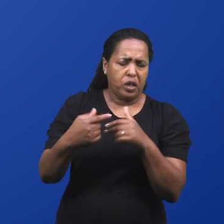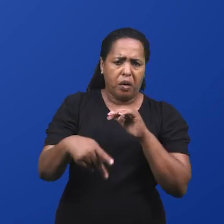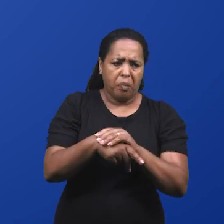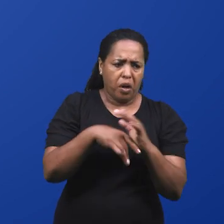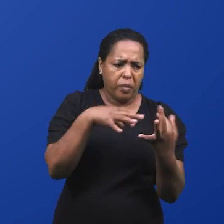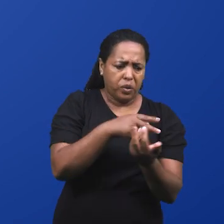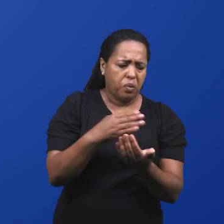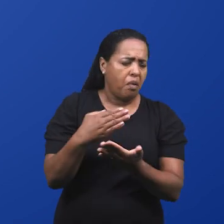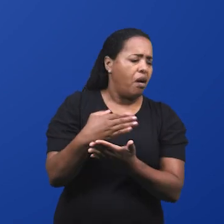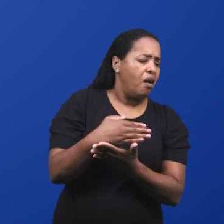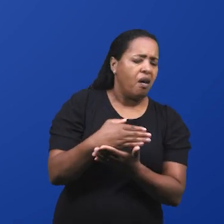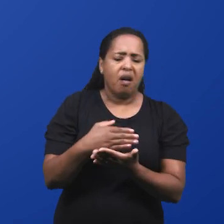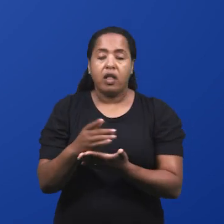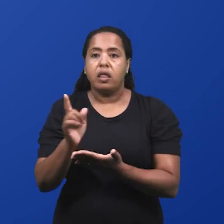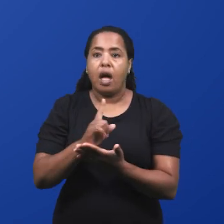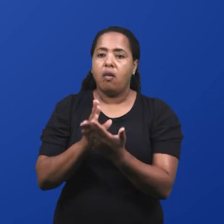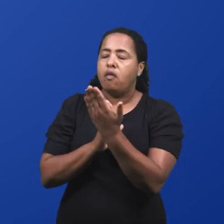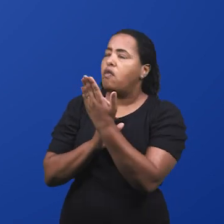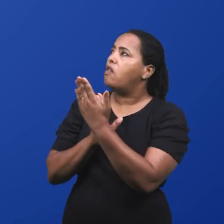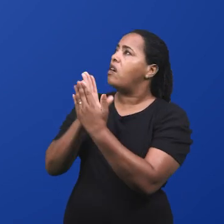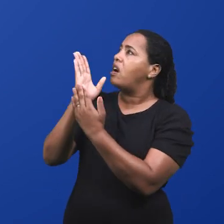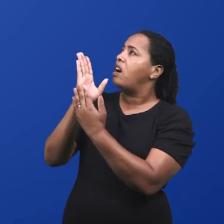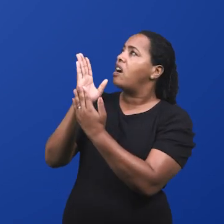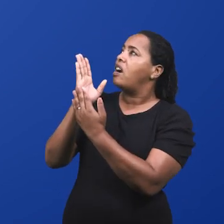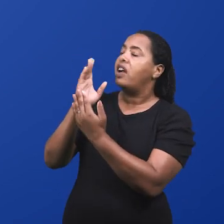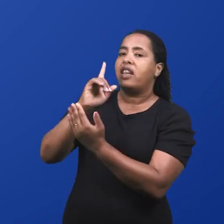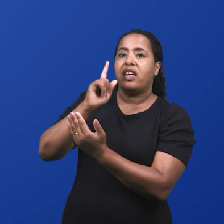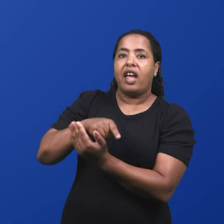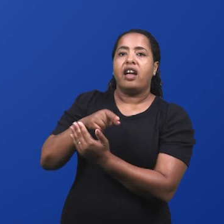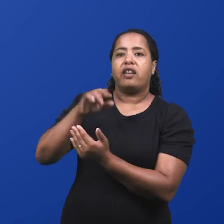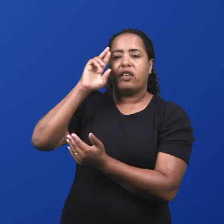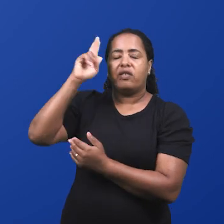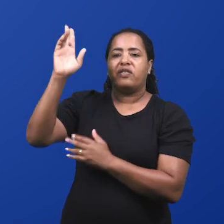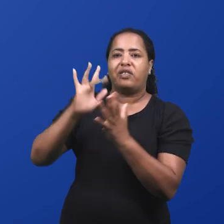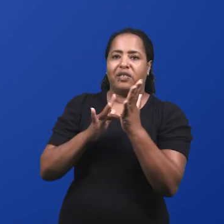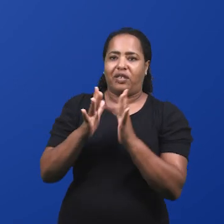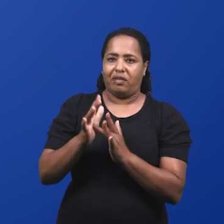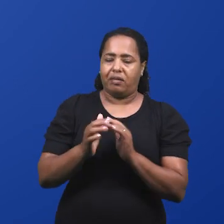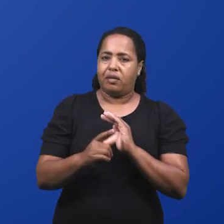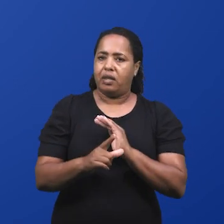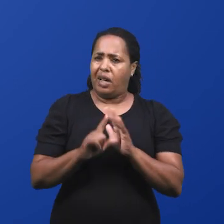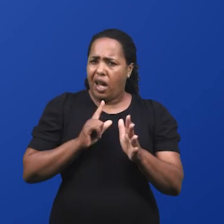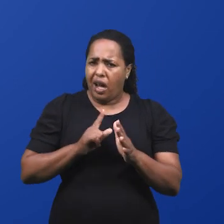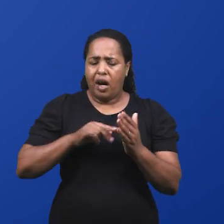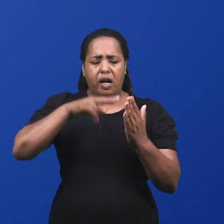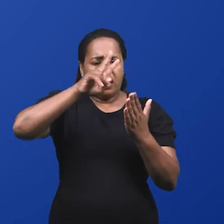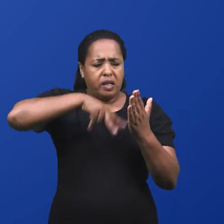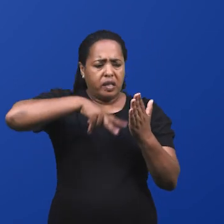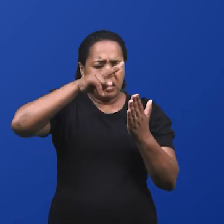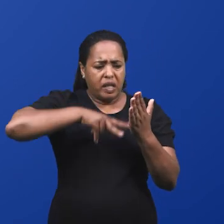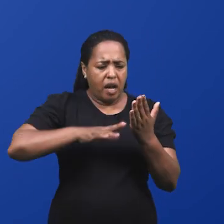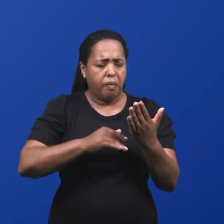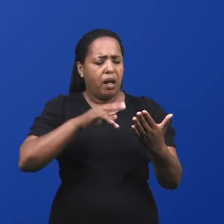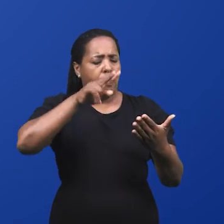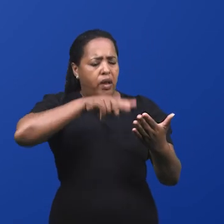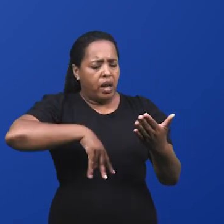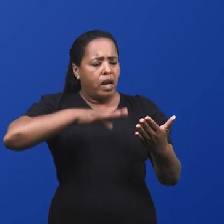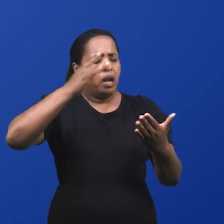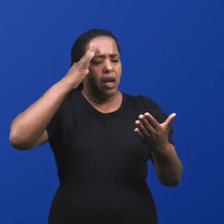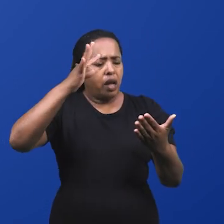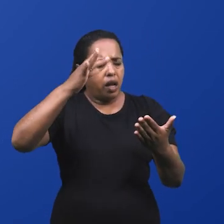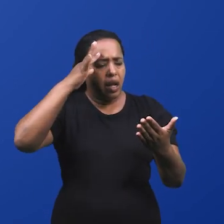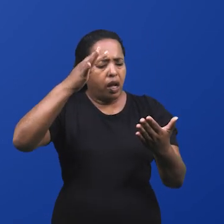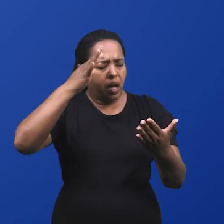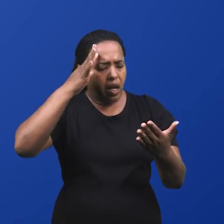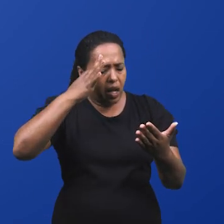somente para o alto, que é a nossa salvação, que é o Senhor Jesus. Antes medita na palavra dia e noite. O meditar